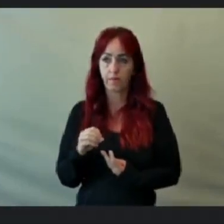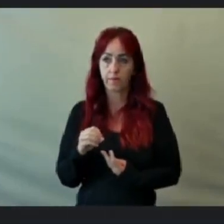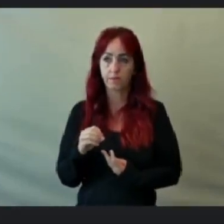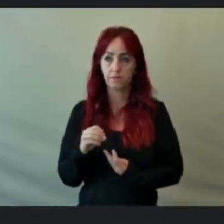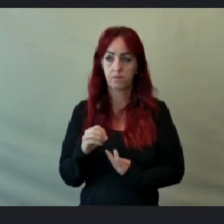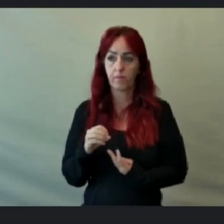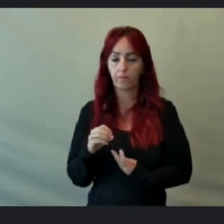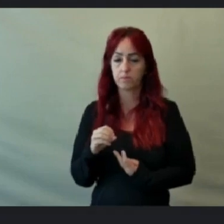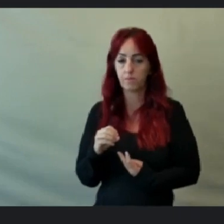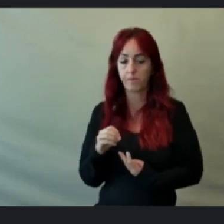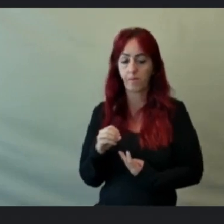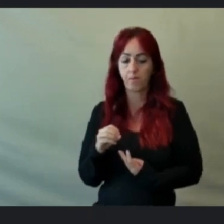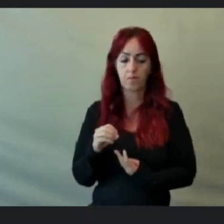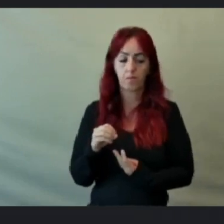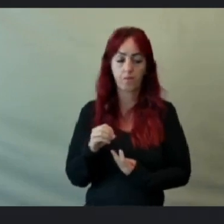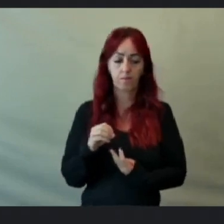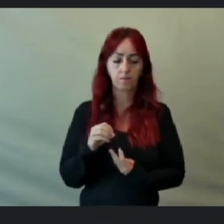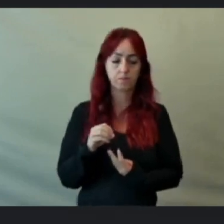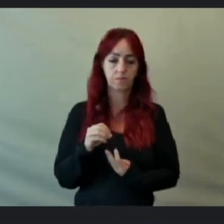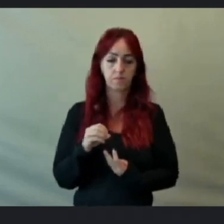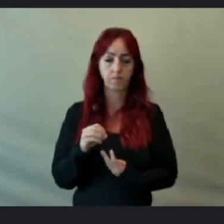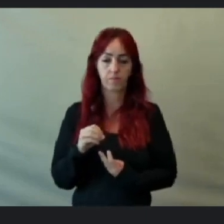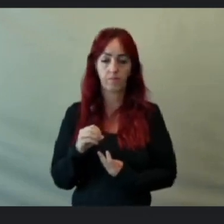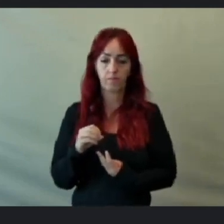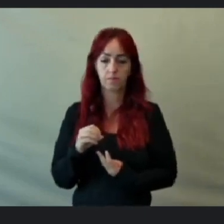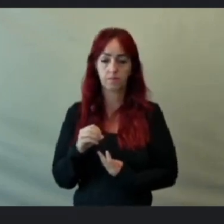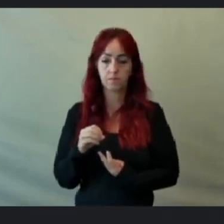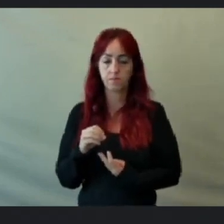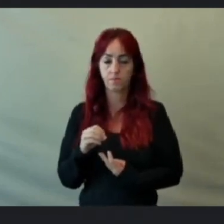Reinaldinho, como vota? Reinaldo Gomes?